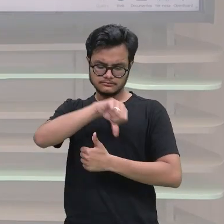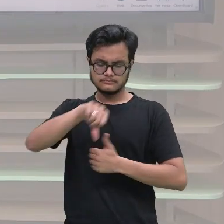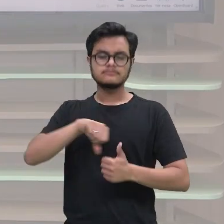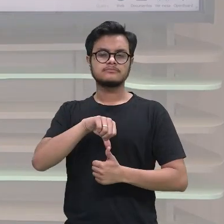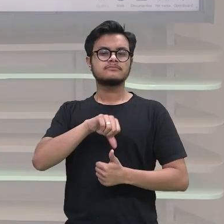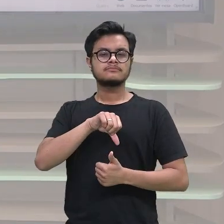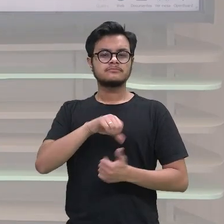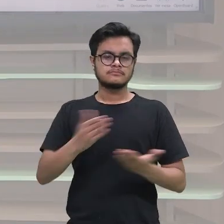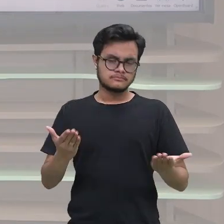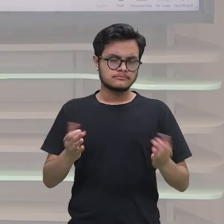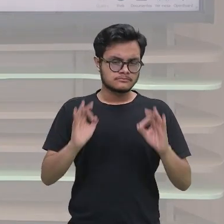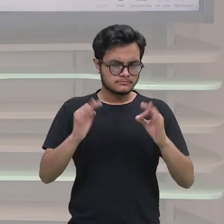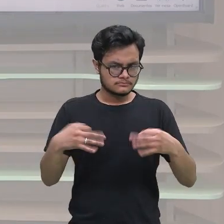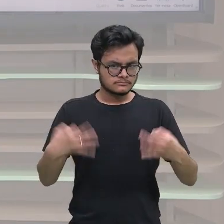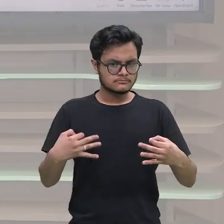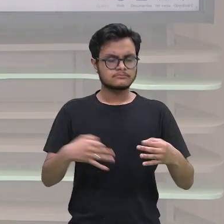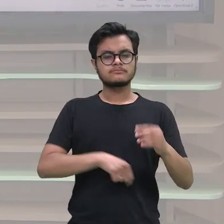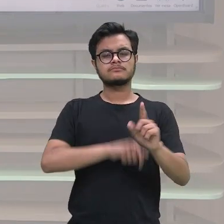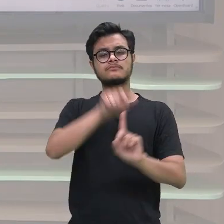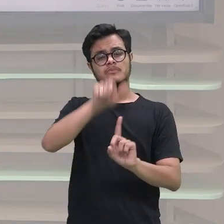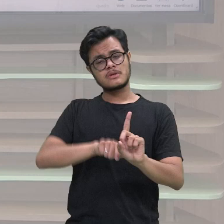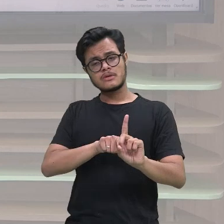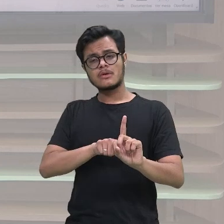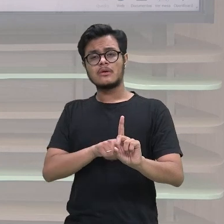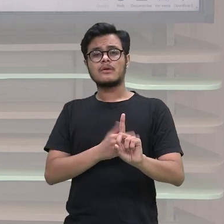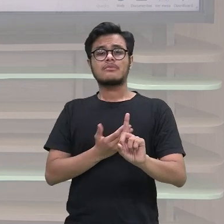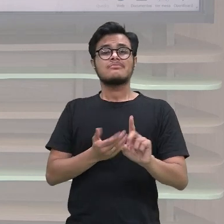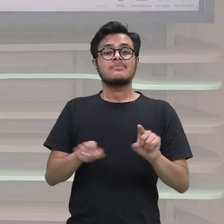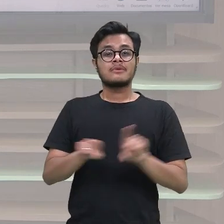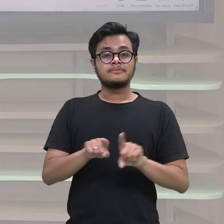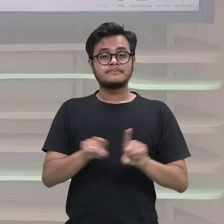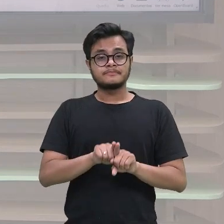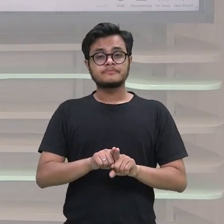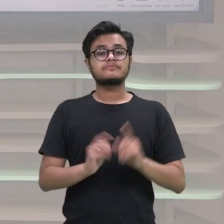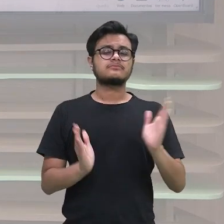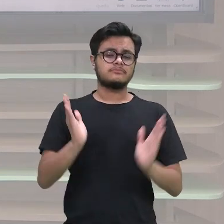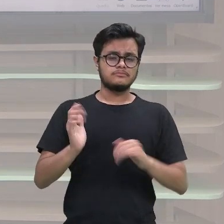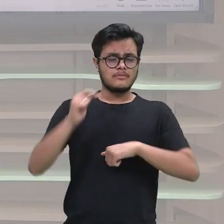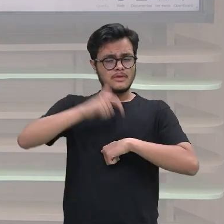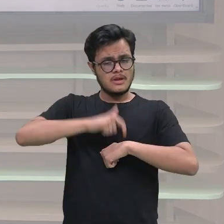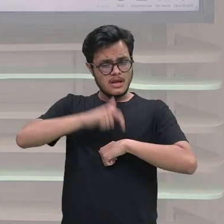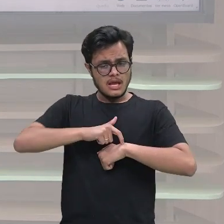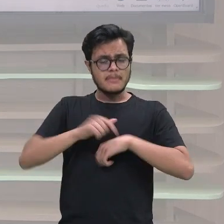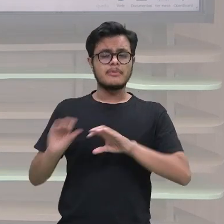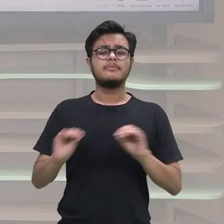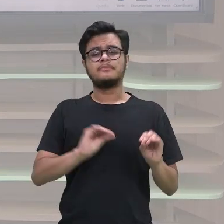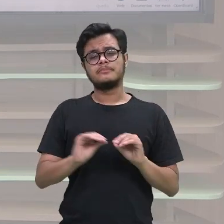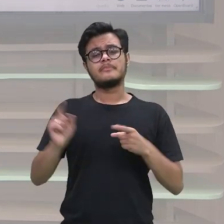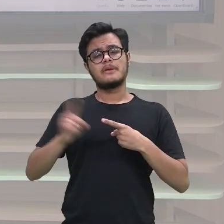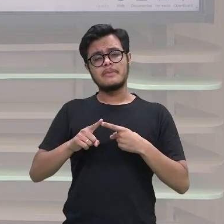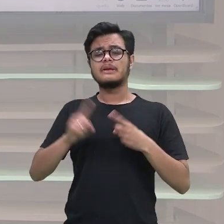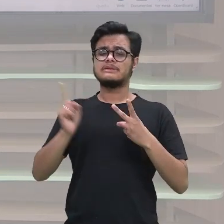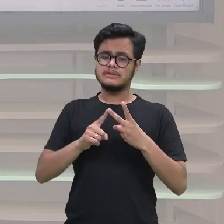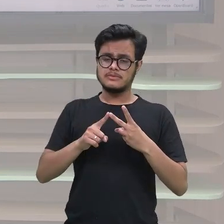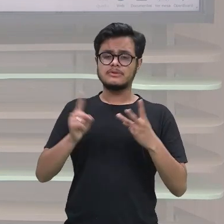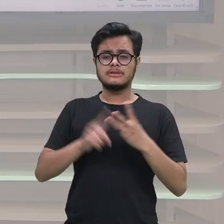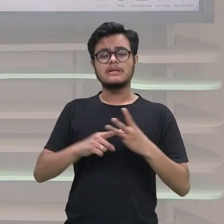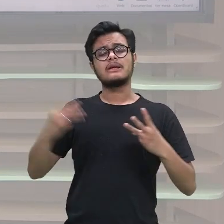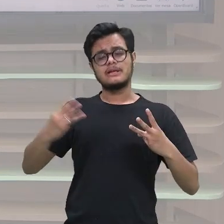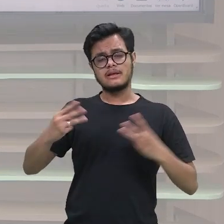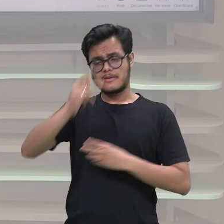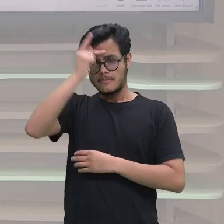mudar de forma em pessoa, primeira pessoa, segunda pessoa, terceira pessoa, conforme a